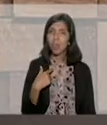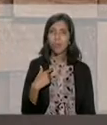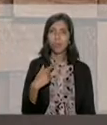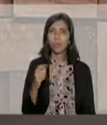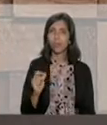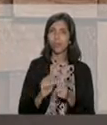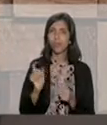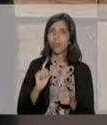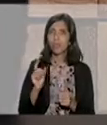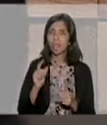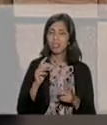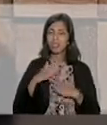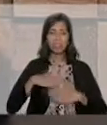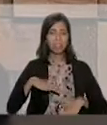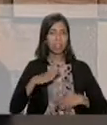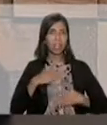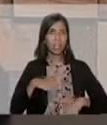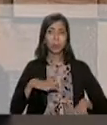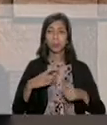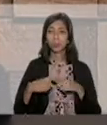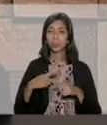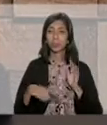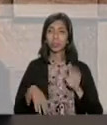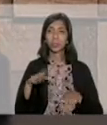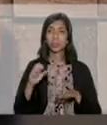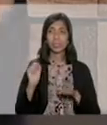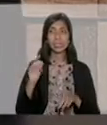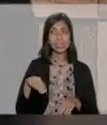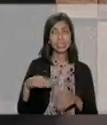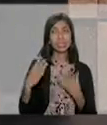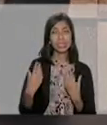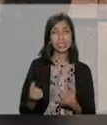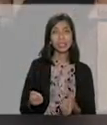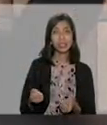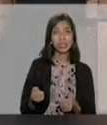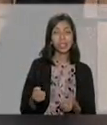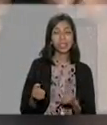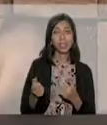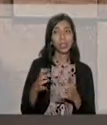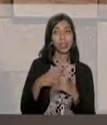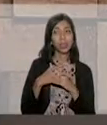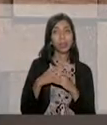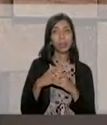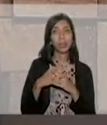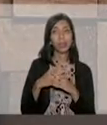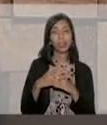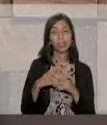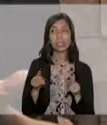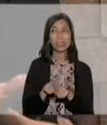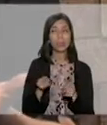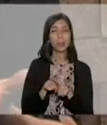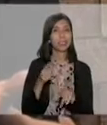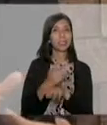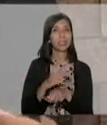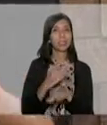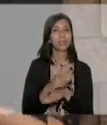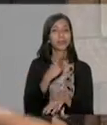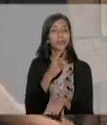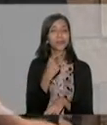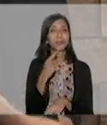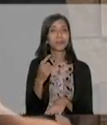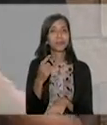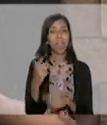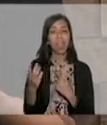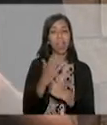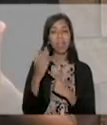não estaria, inclusive, tranquila, né? Porque às vezes o sim também você fica... Claro. E você não cria musculatura, né? Se você só